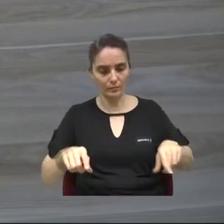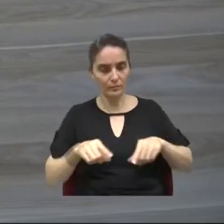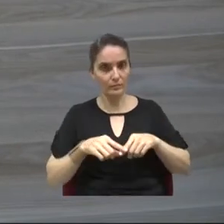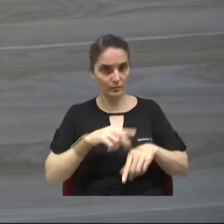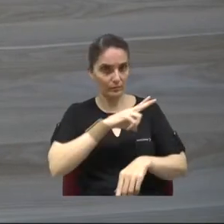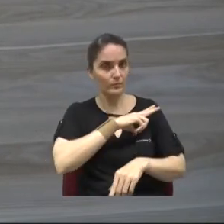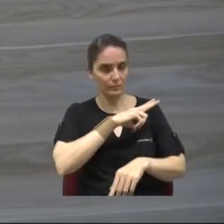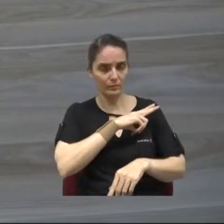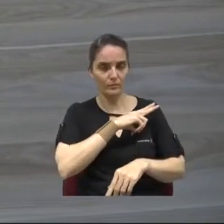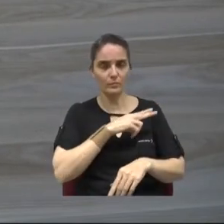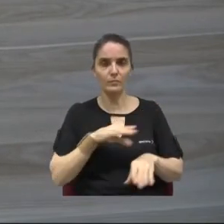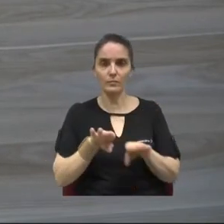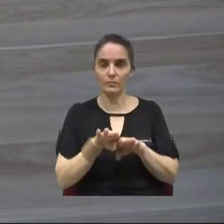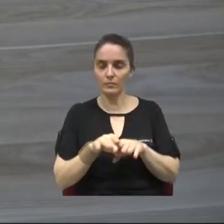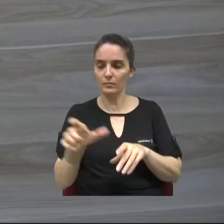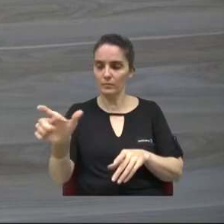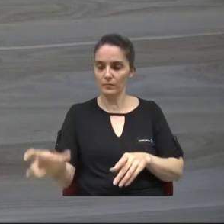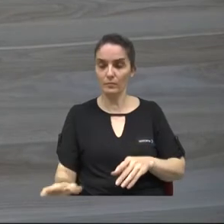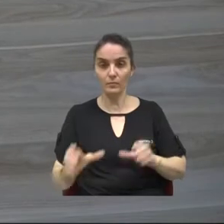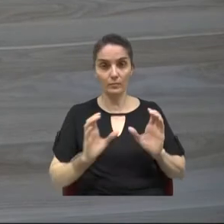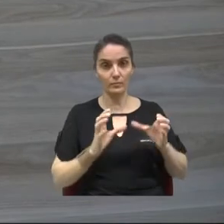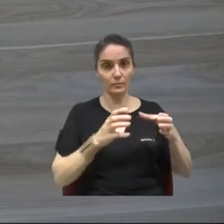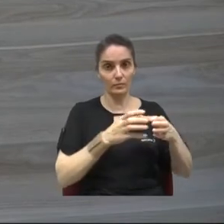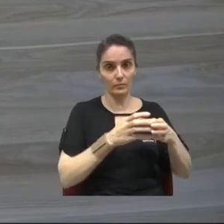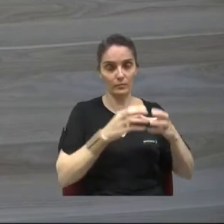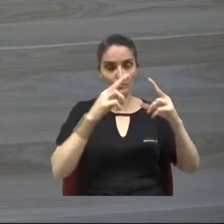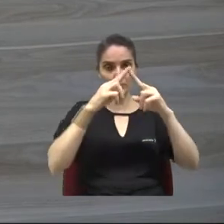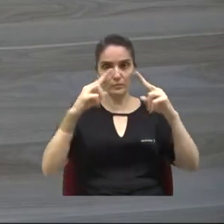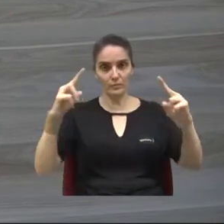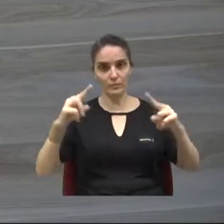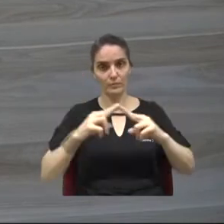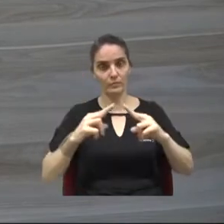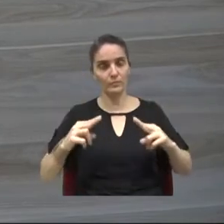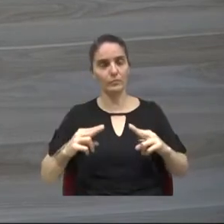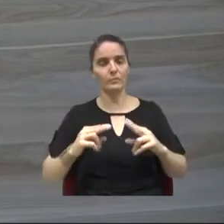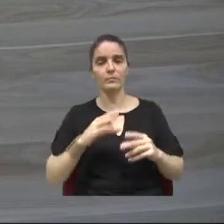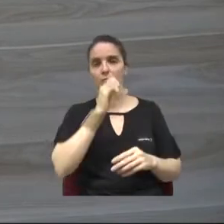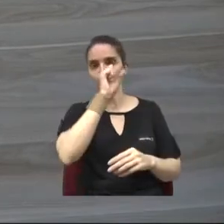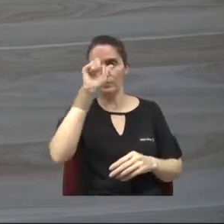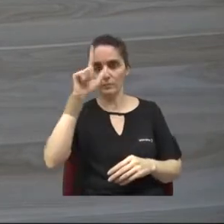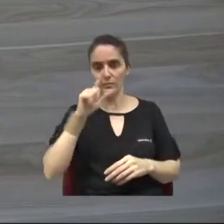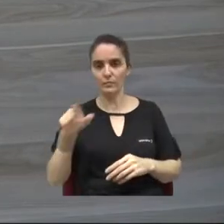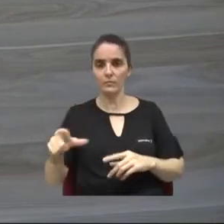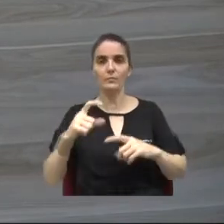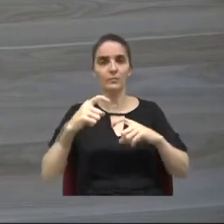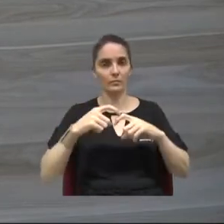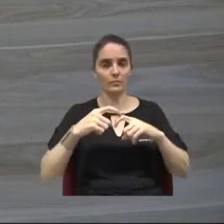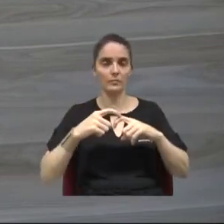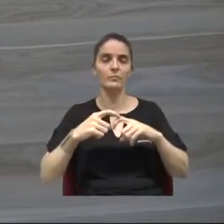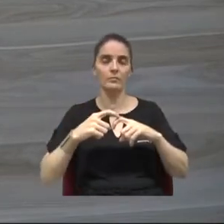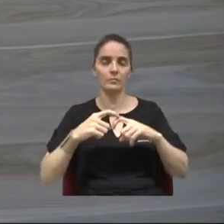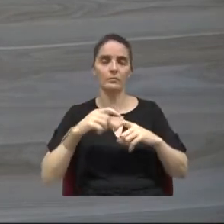membro do corpo clínico do Hospital Unimed de Limeira, da qual é médico cooperado.